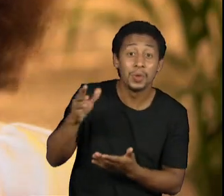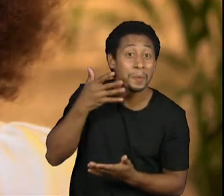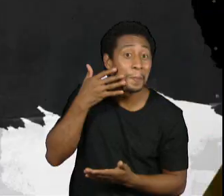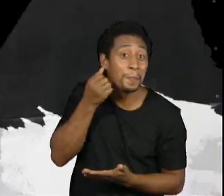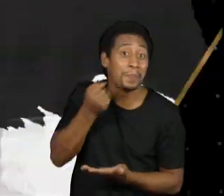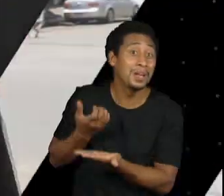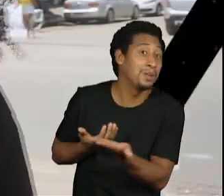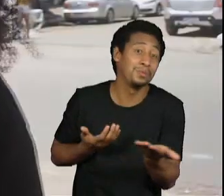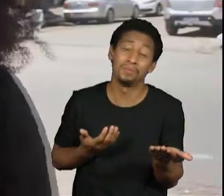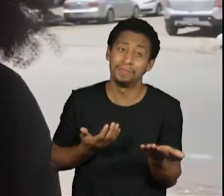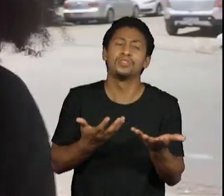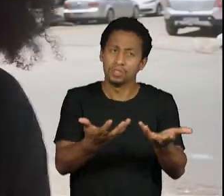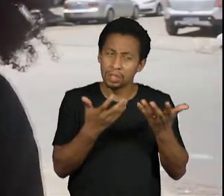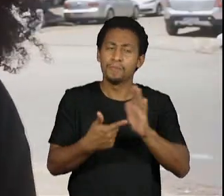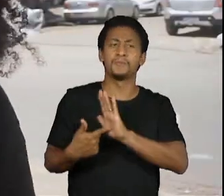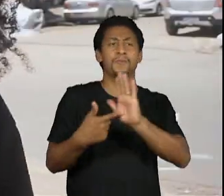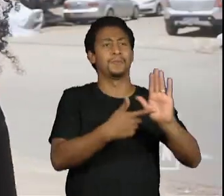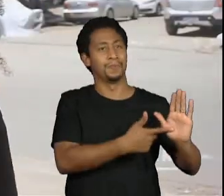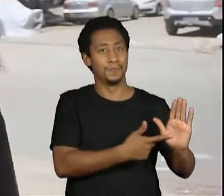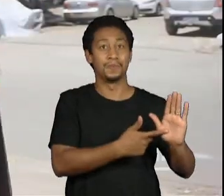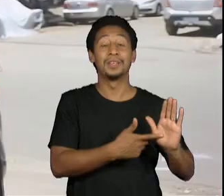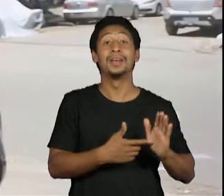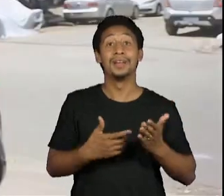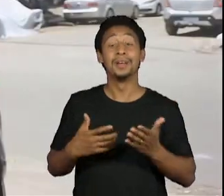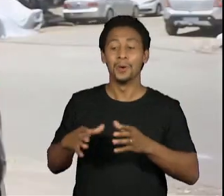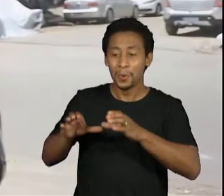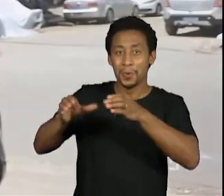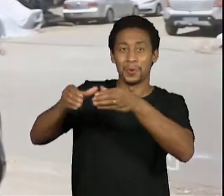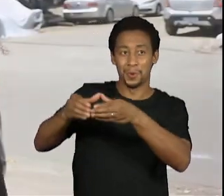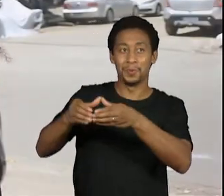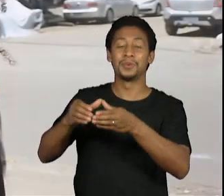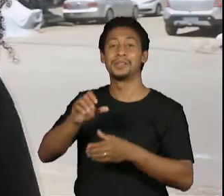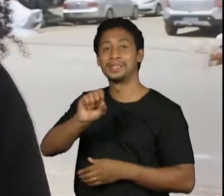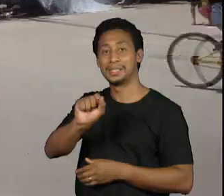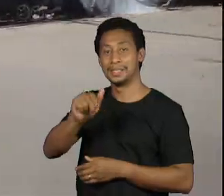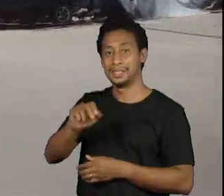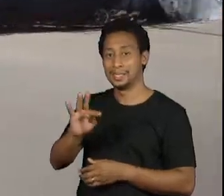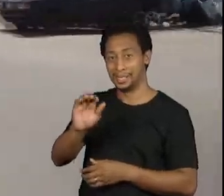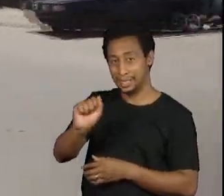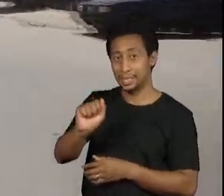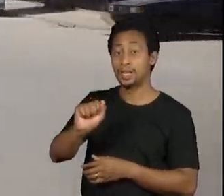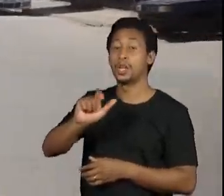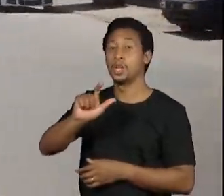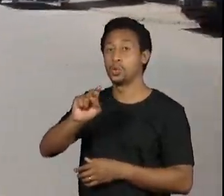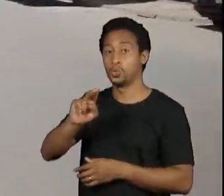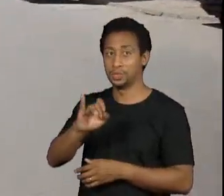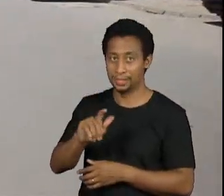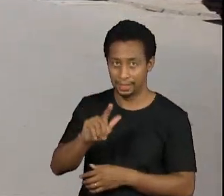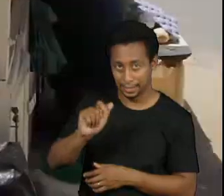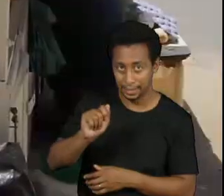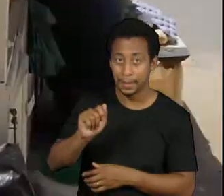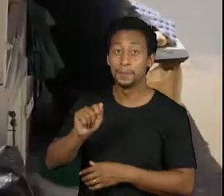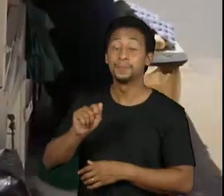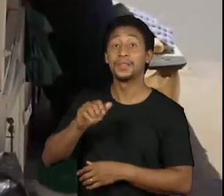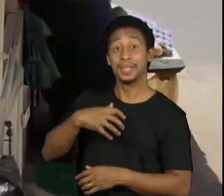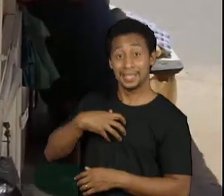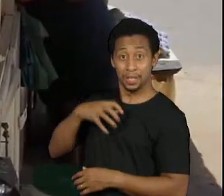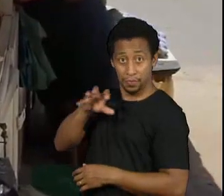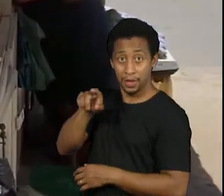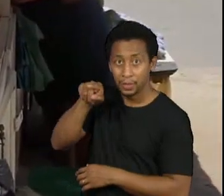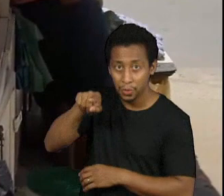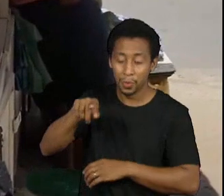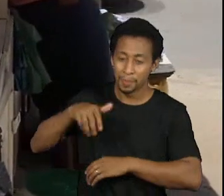sobre si. Estamos na comunidade de Santa Luzia, no bairro do Uruguai, em Salvador. E é aqui que os mais de 30 mil